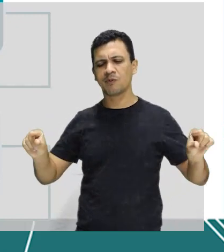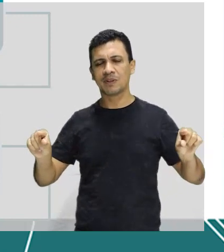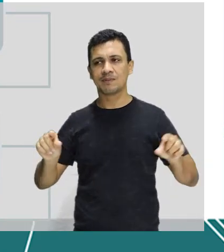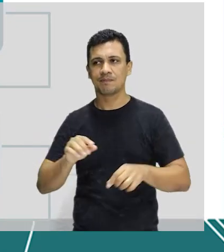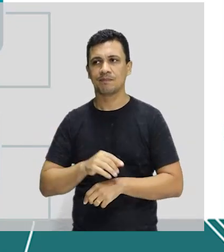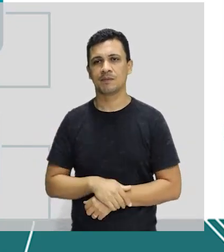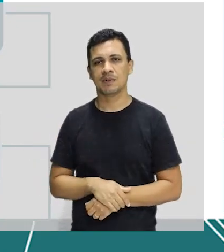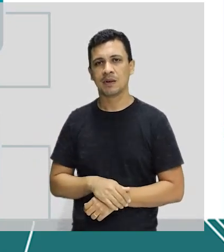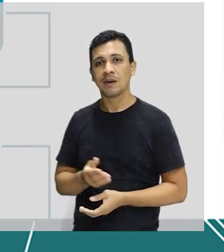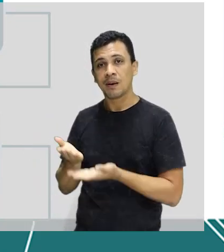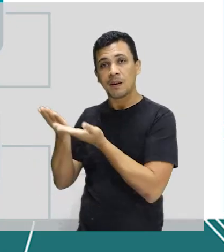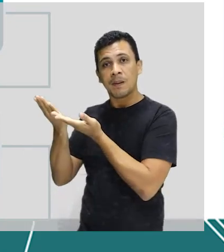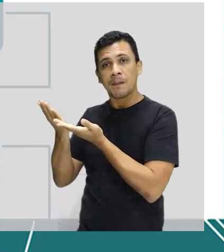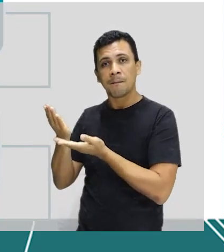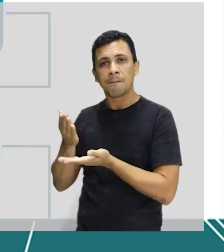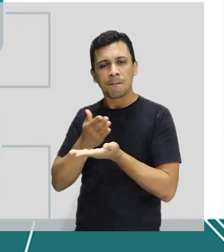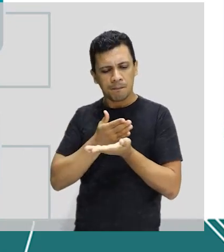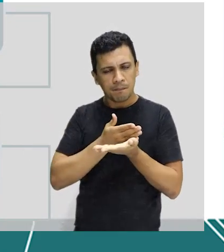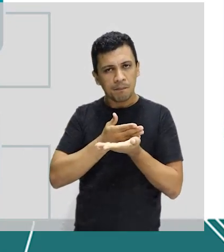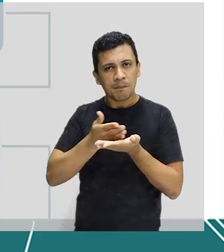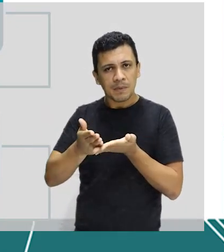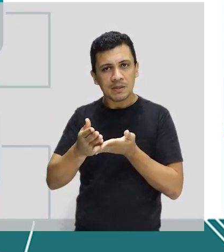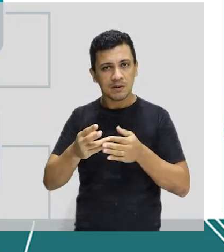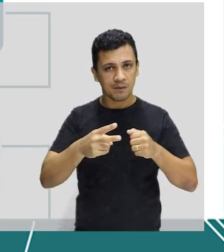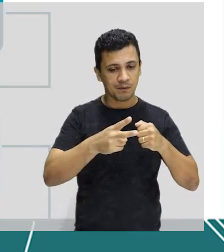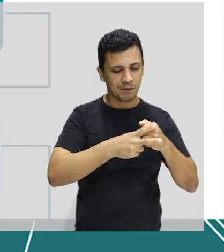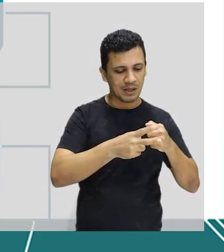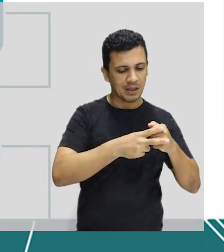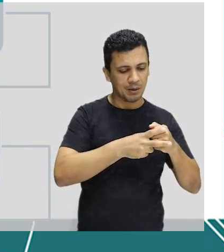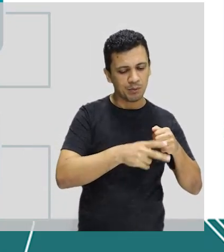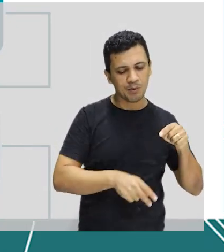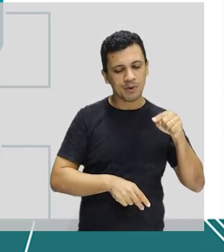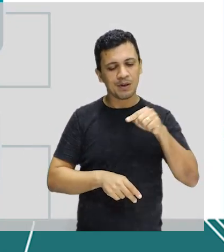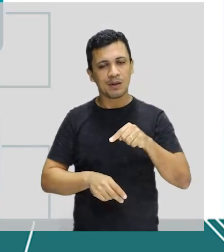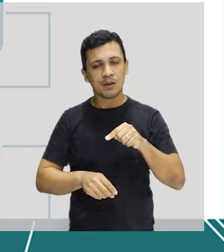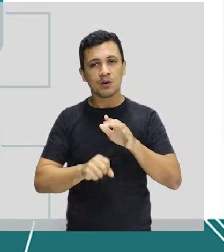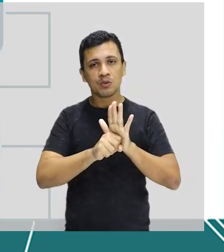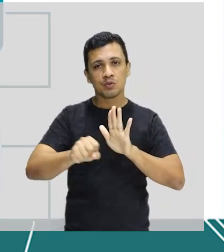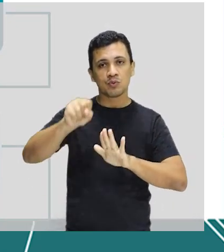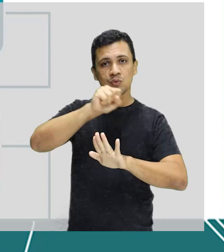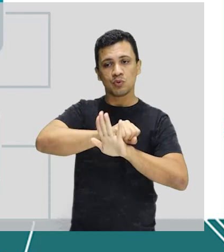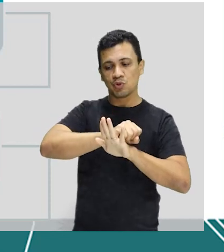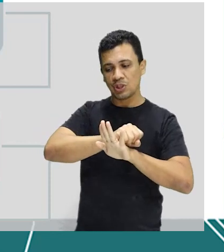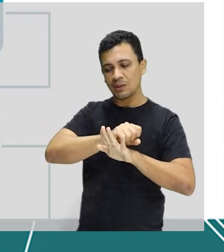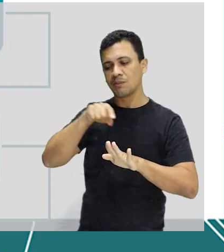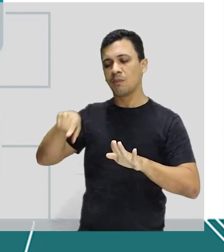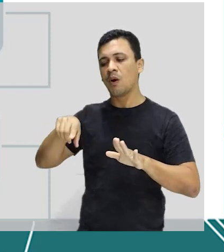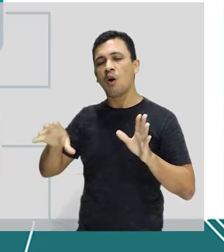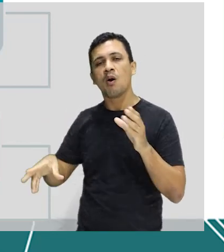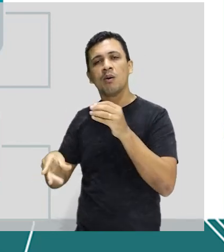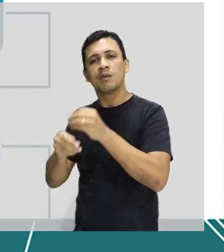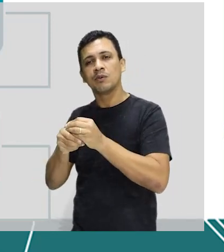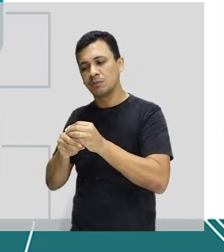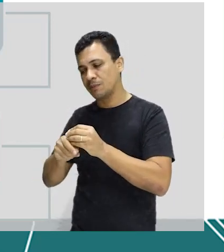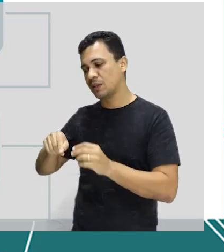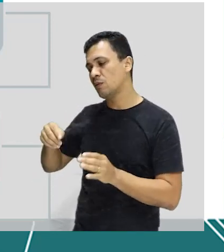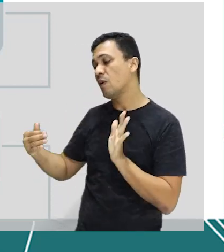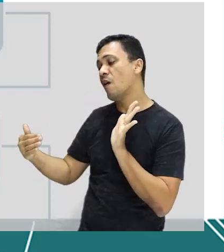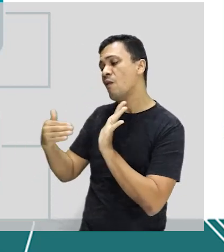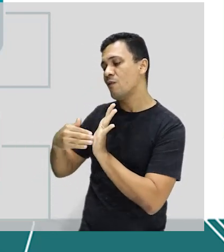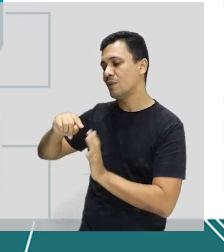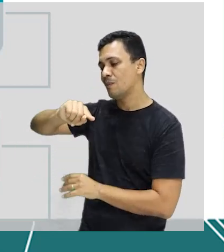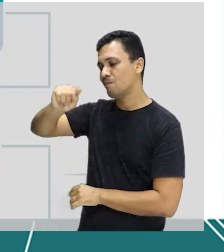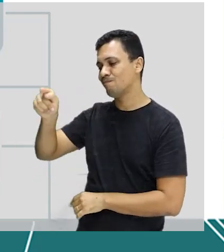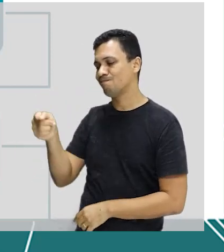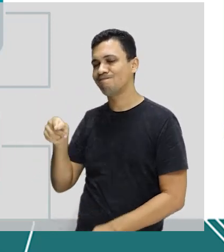ó, começa pelo verbo, o sujeito depois, o complemento e o ponto de interrogação lá no final da